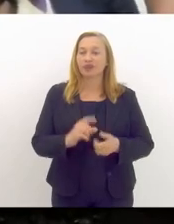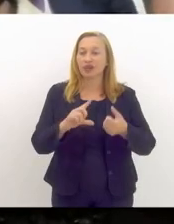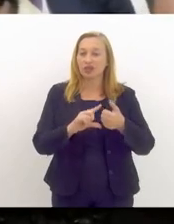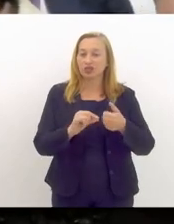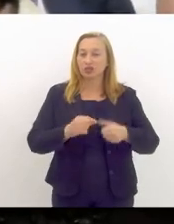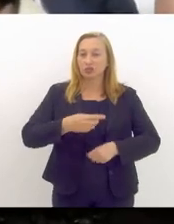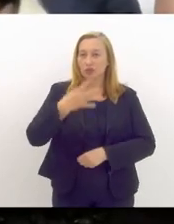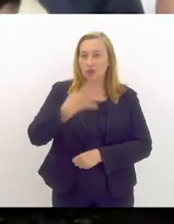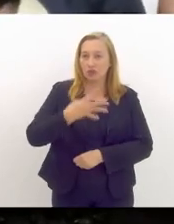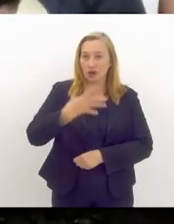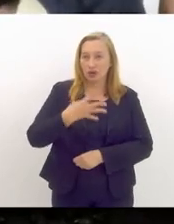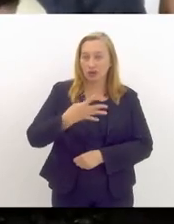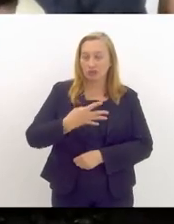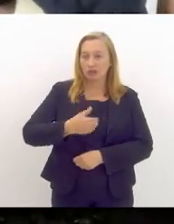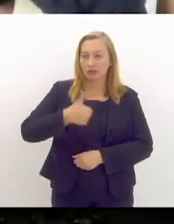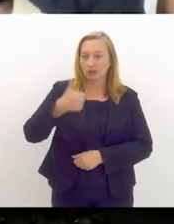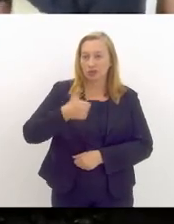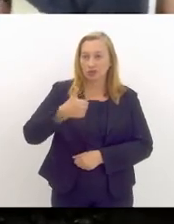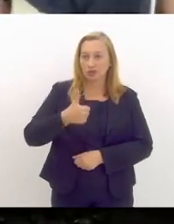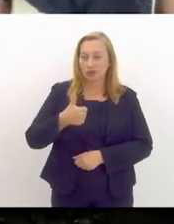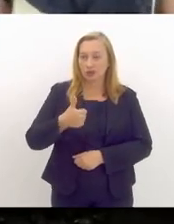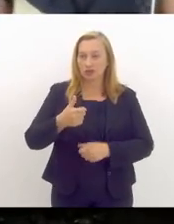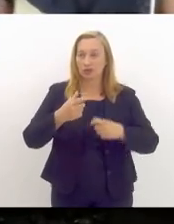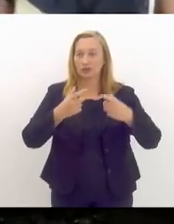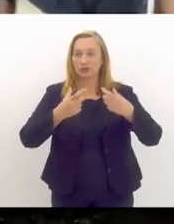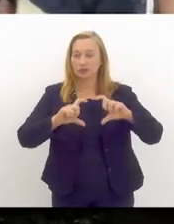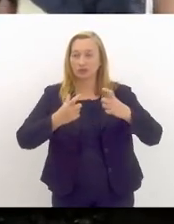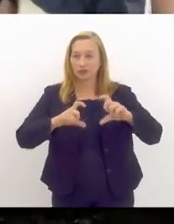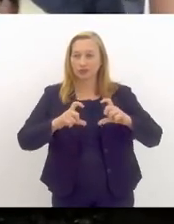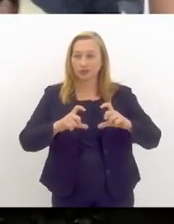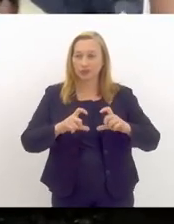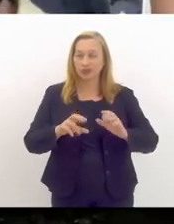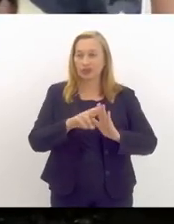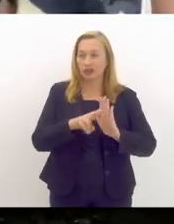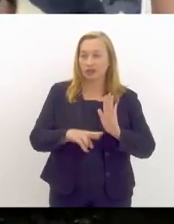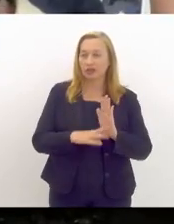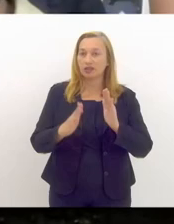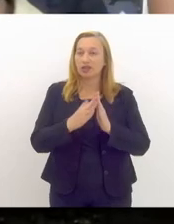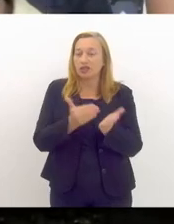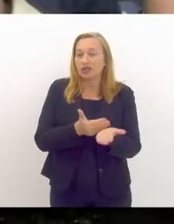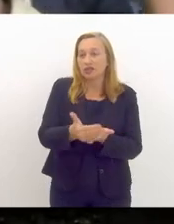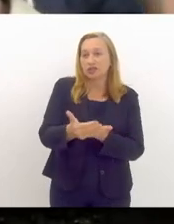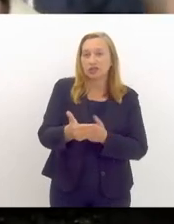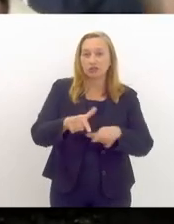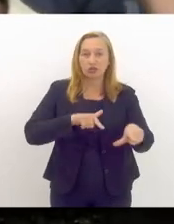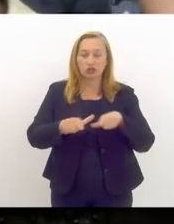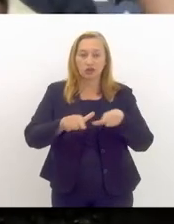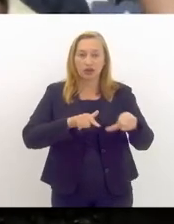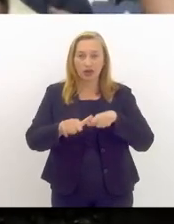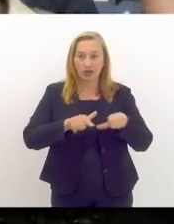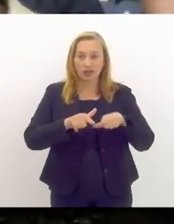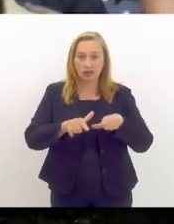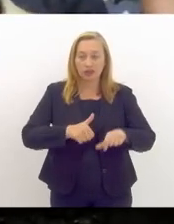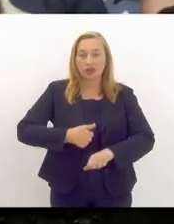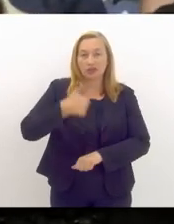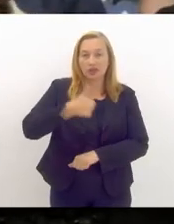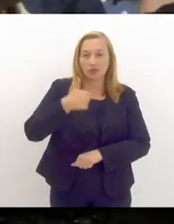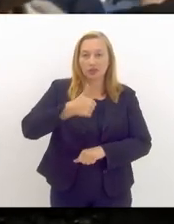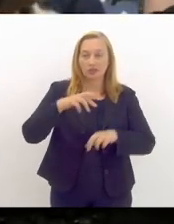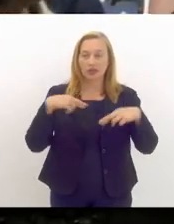4º, parágrafo 1º, do Regimento Interno. Iniciamos os trabalhos da primeira